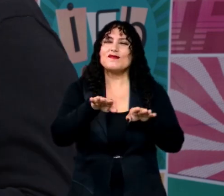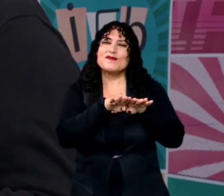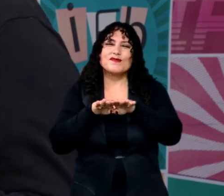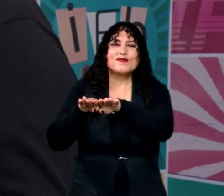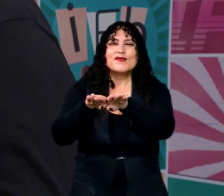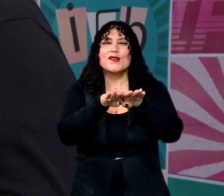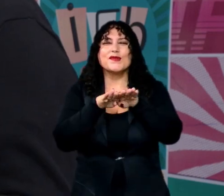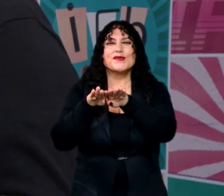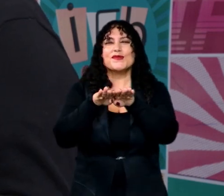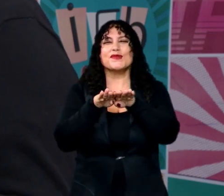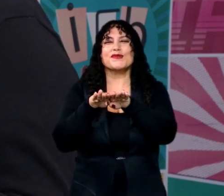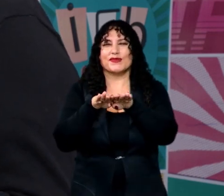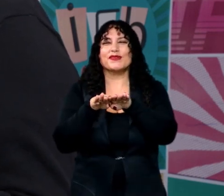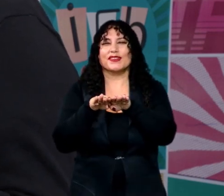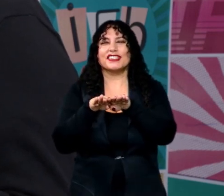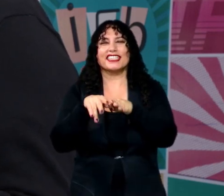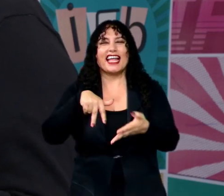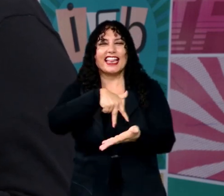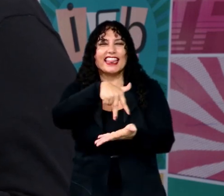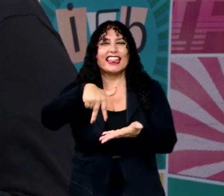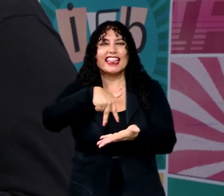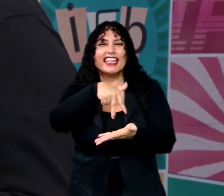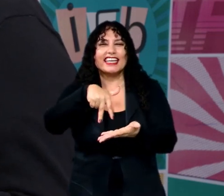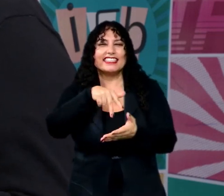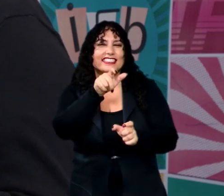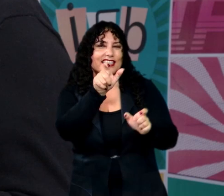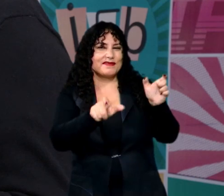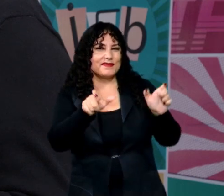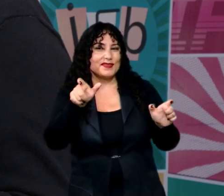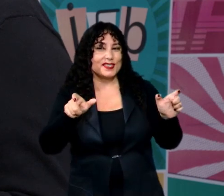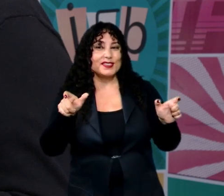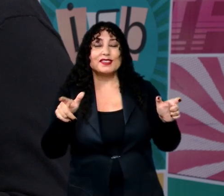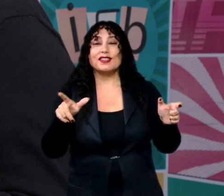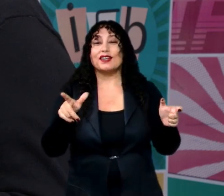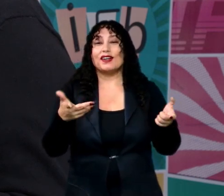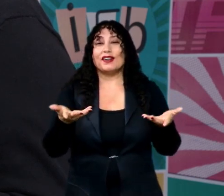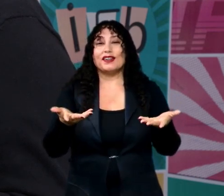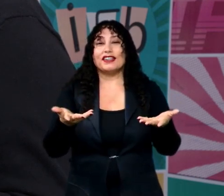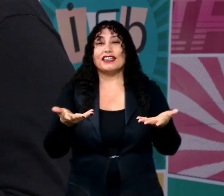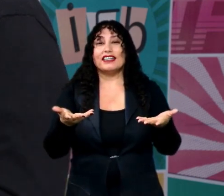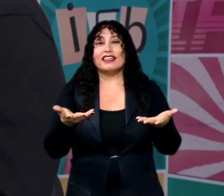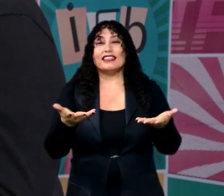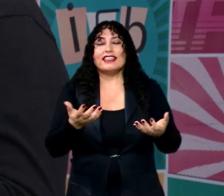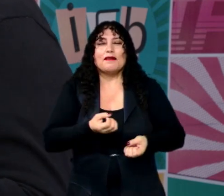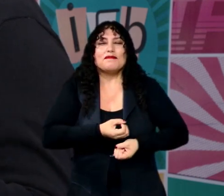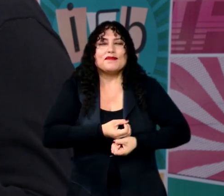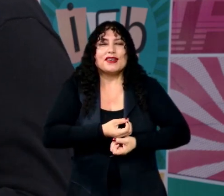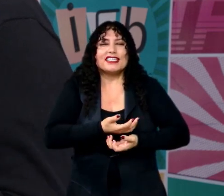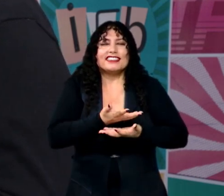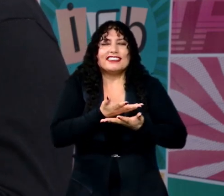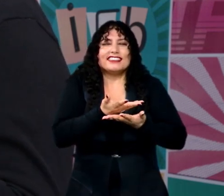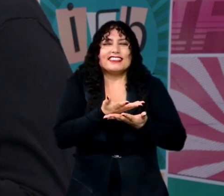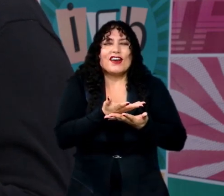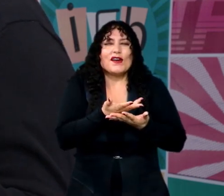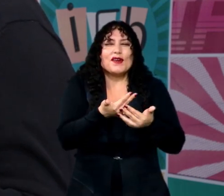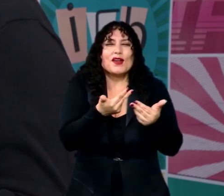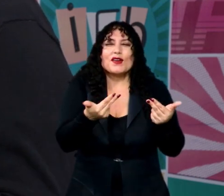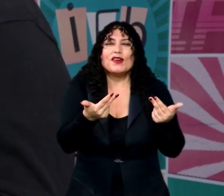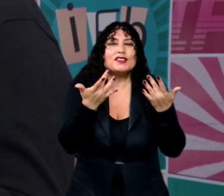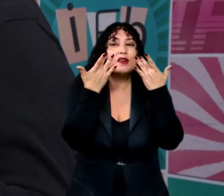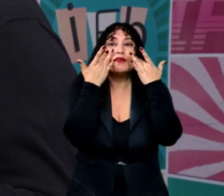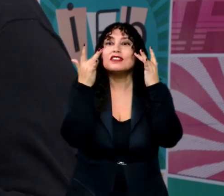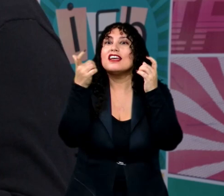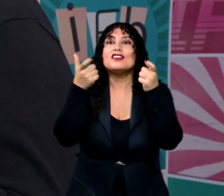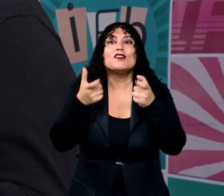senso comum da dança, também da pessoa, desse âmbito da paixão, né? Pela coisa. Ela não sabe nem de